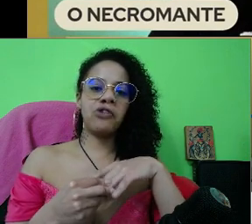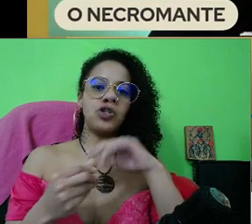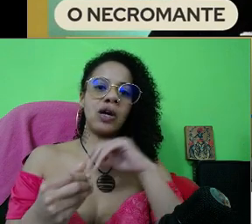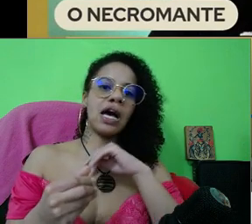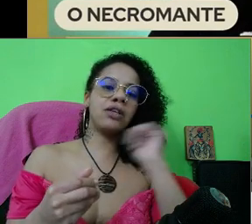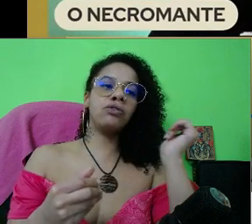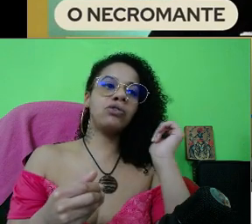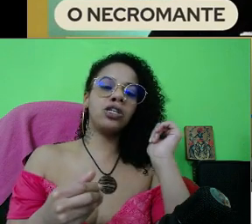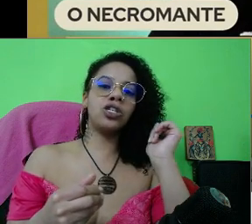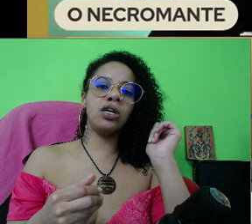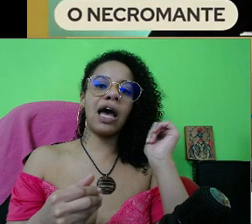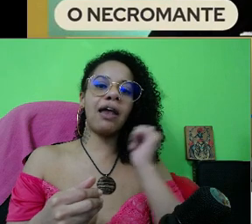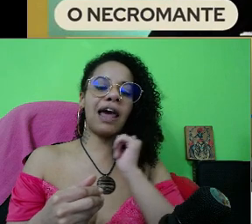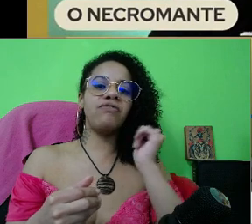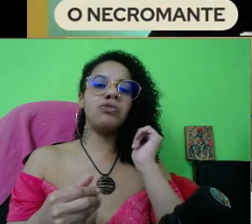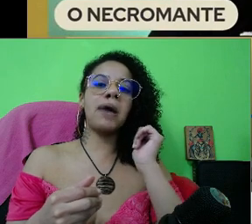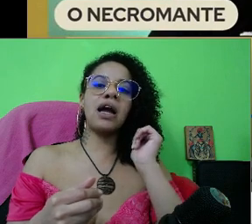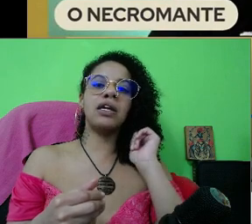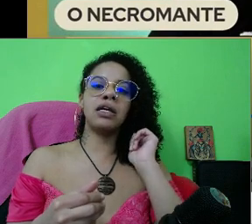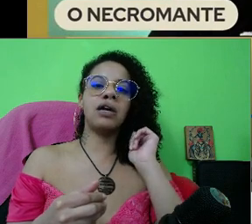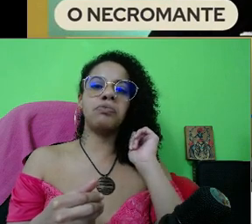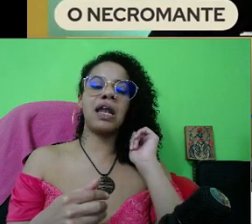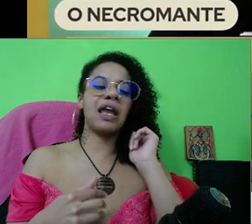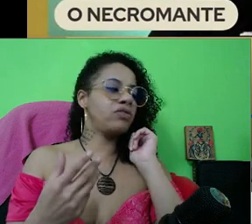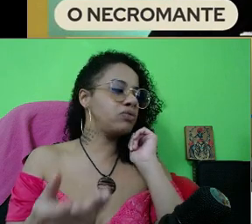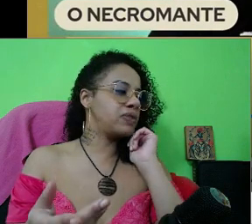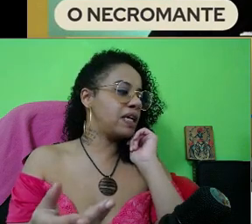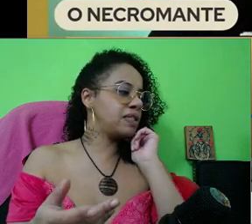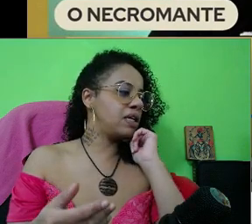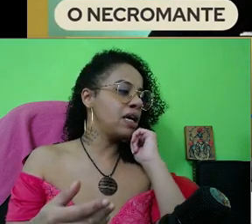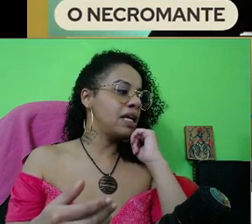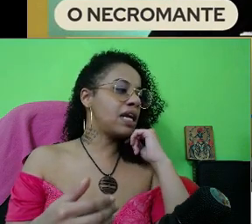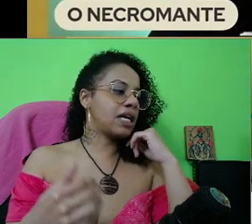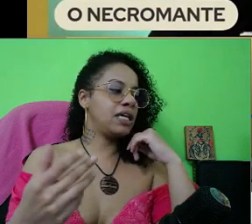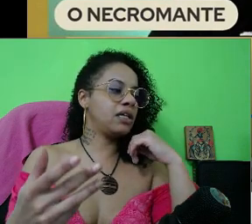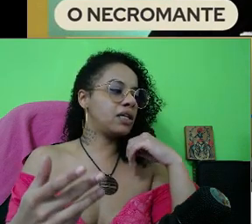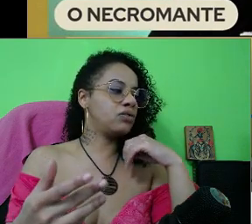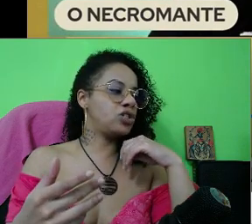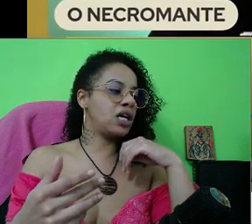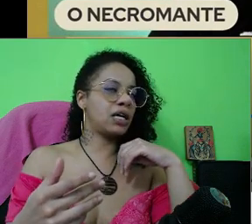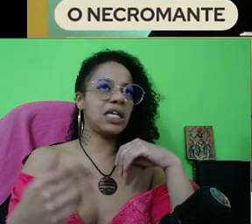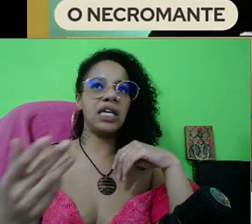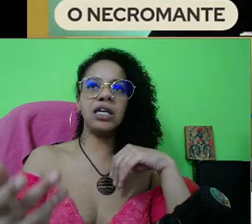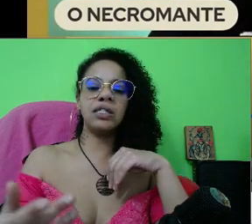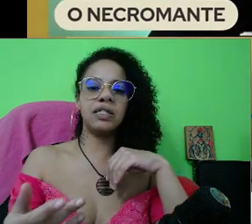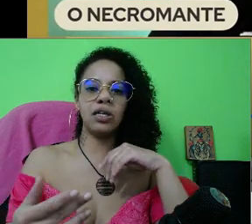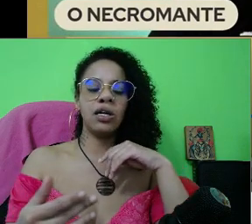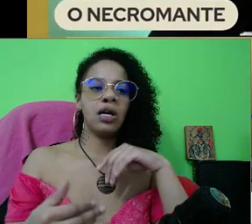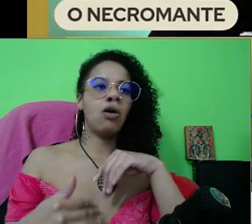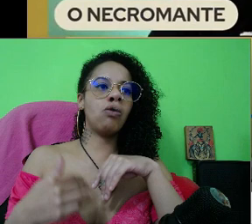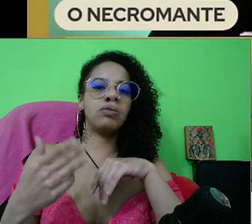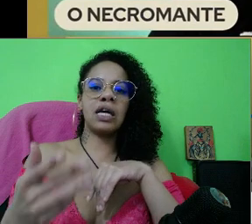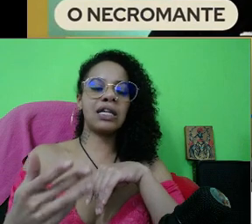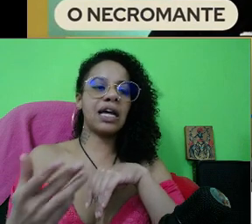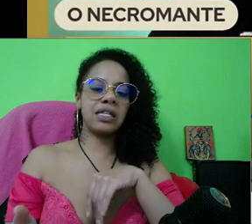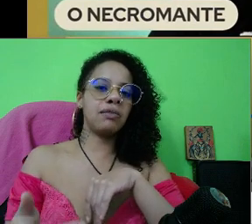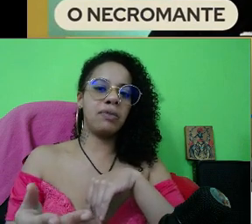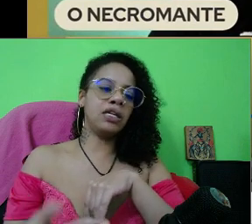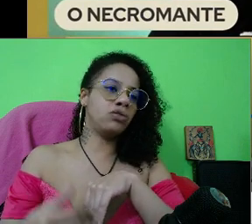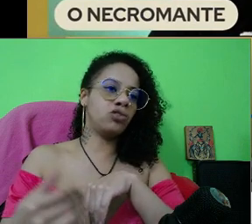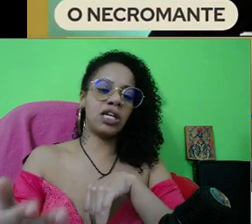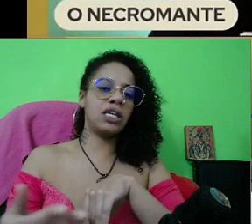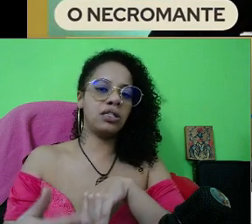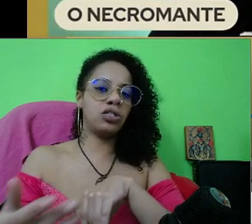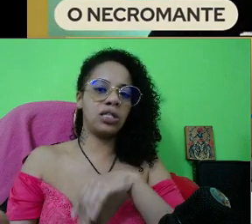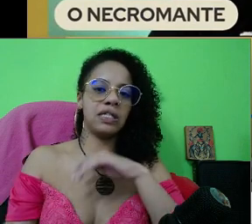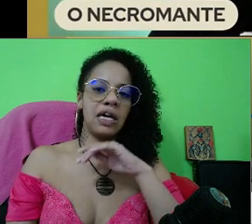mínimo foi jogado durante a Live do Merlin era uma live não sei se na quinta do dia 15 ou naquela